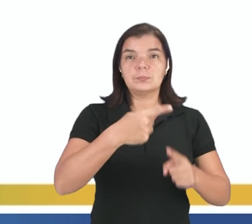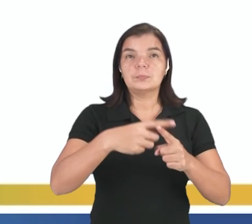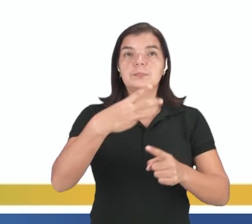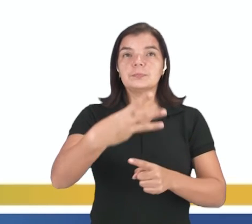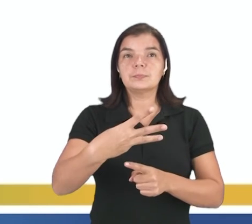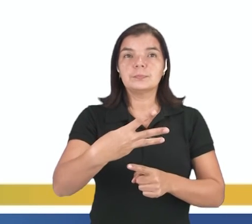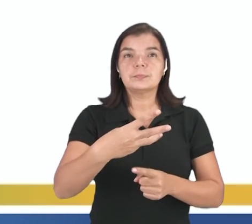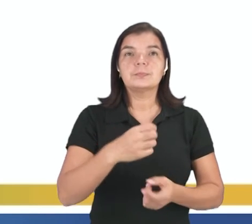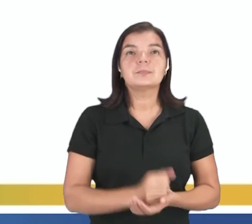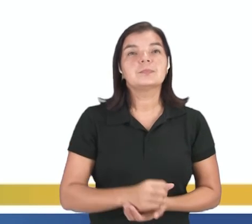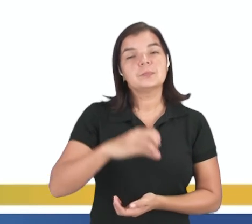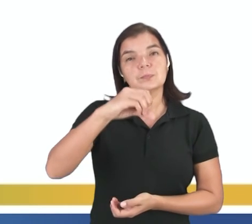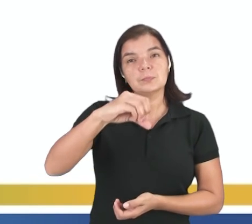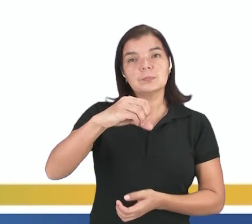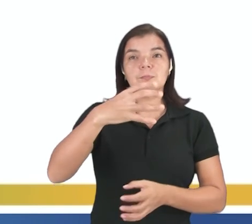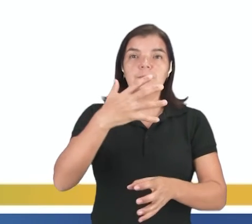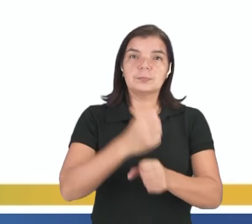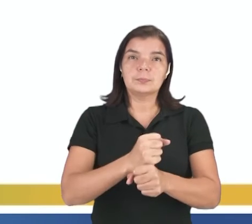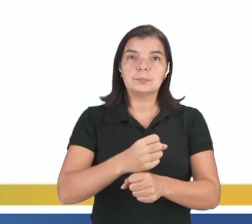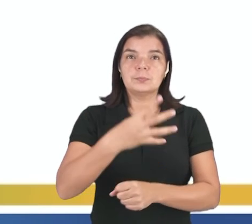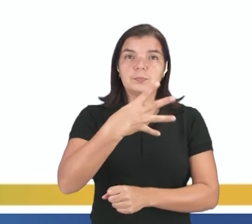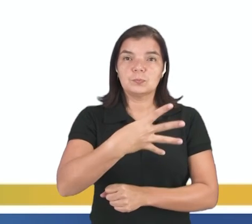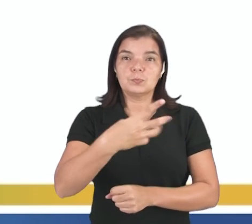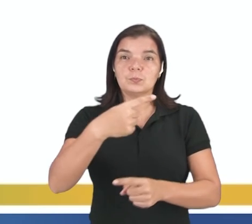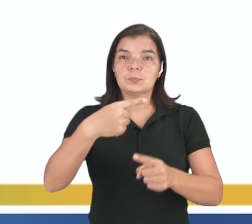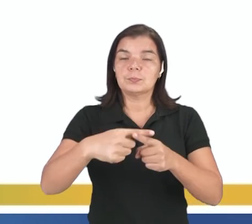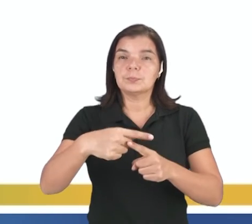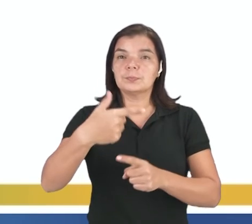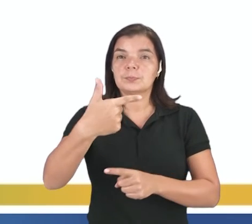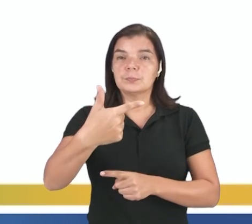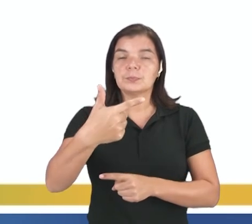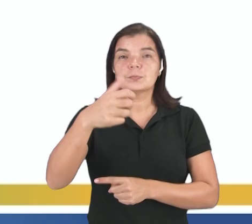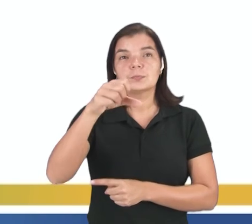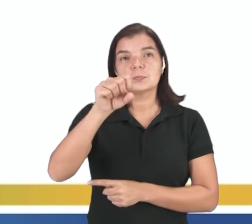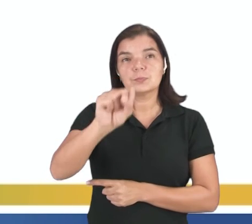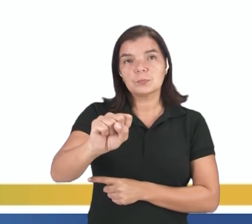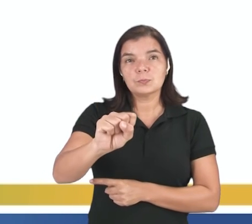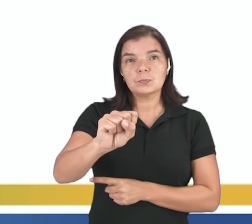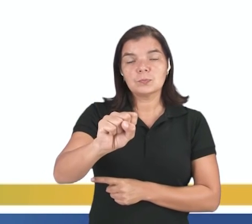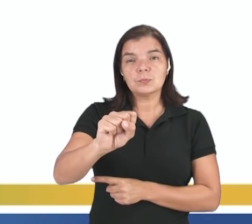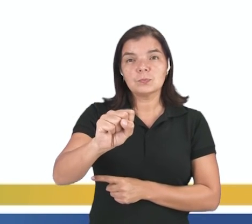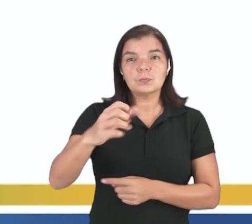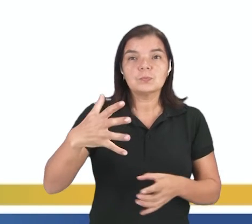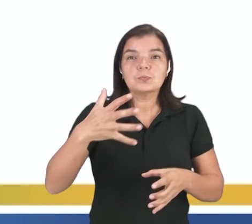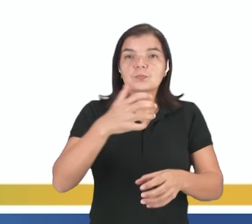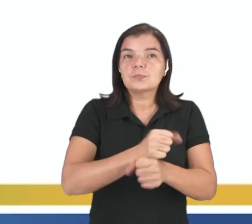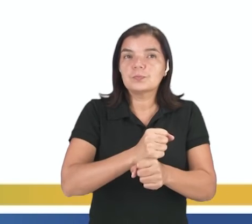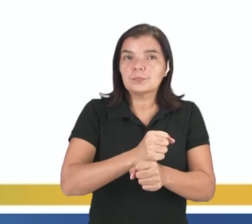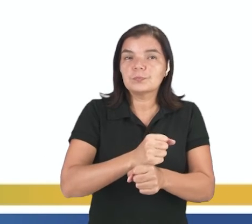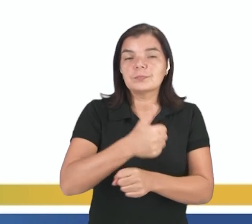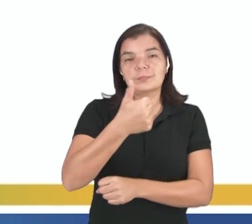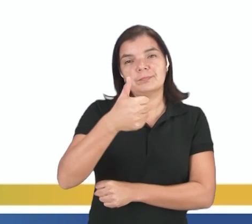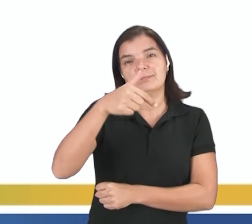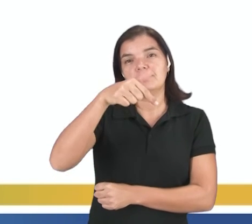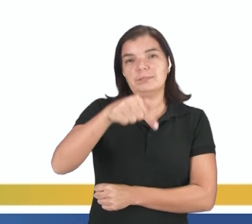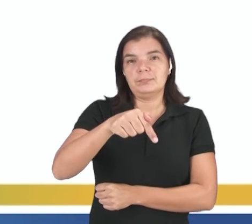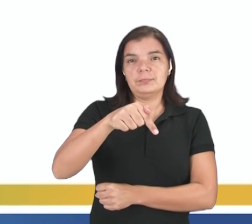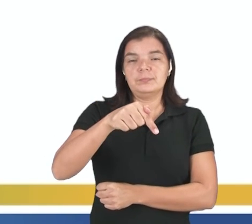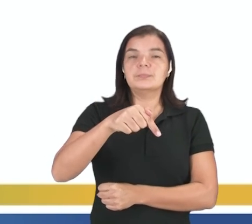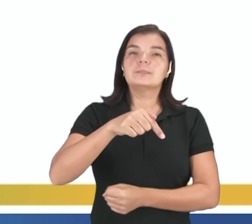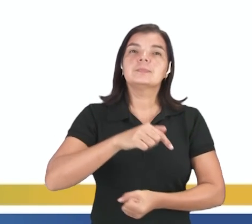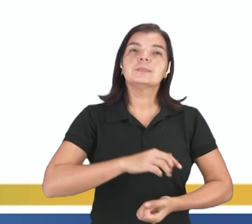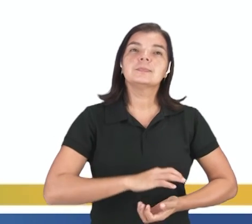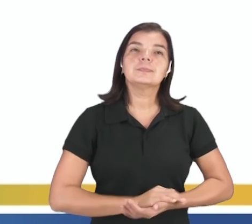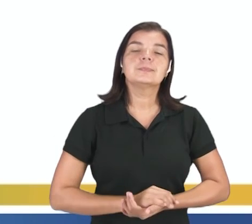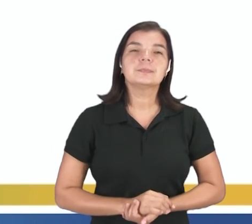vezes 3 é 9, mais 4 vezes 2 é 8. E aí soma os valores